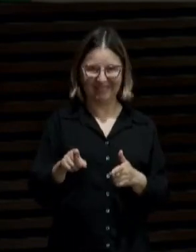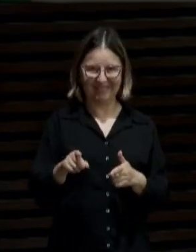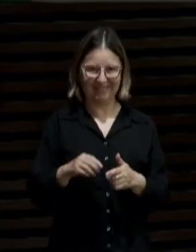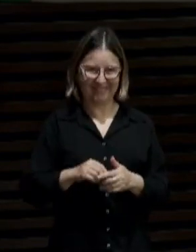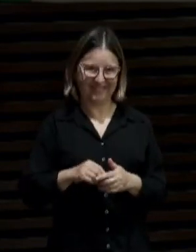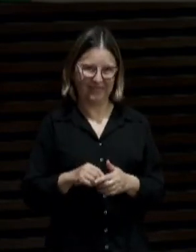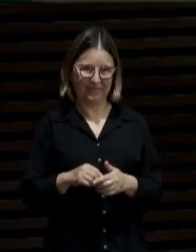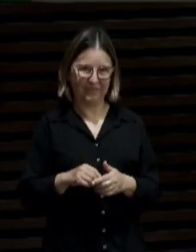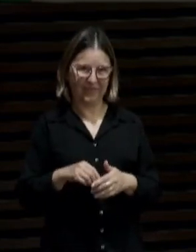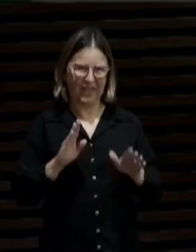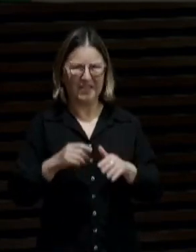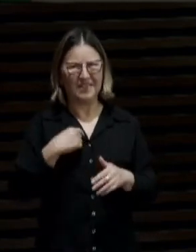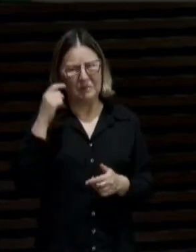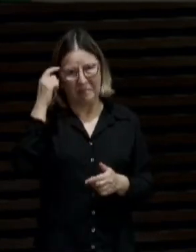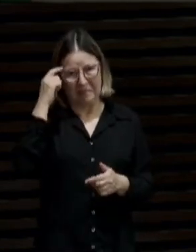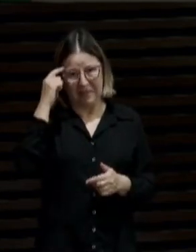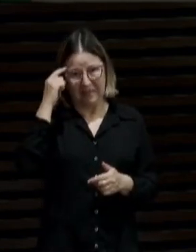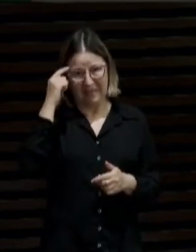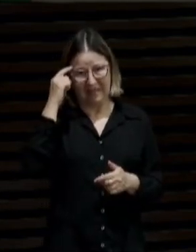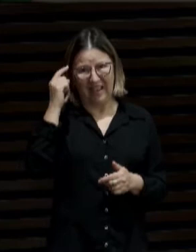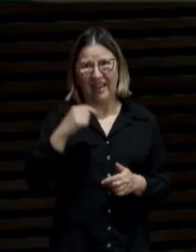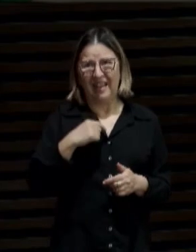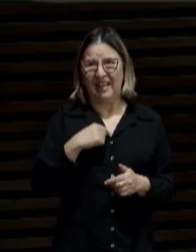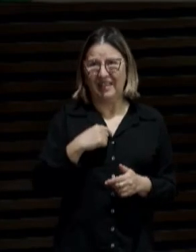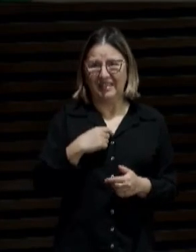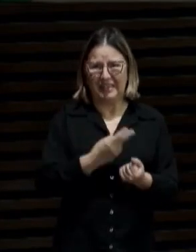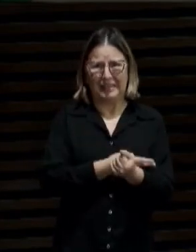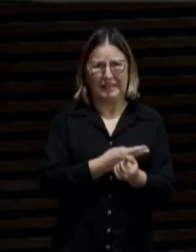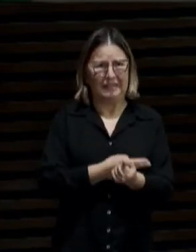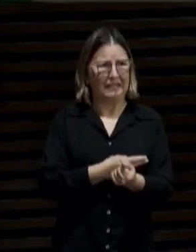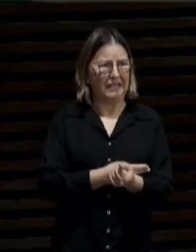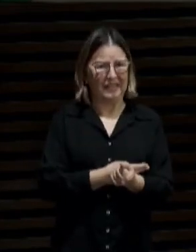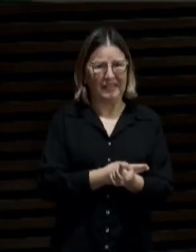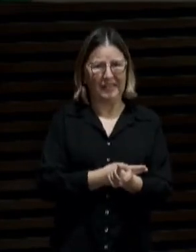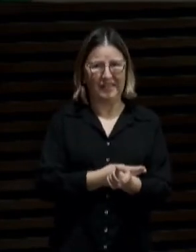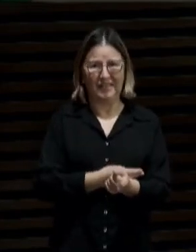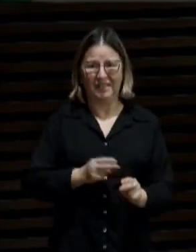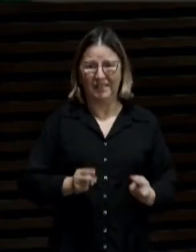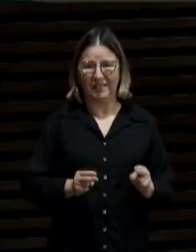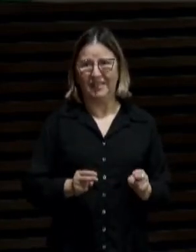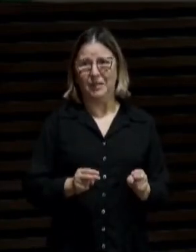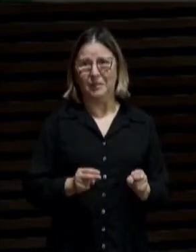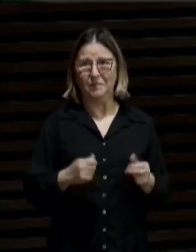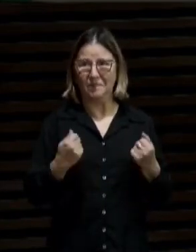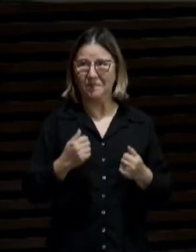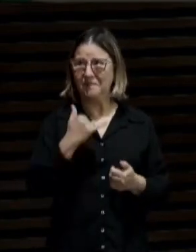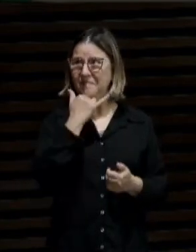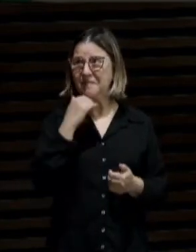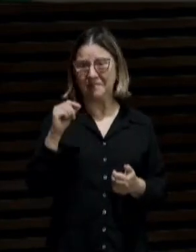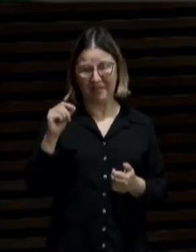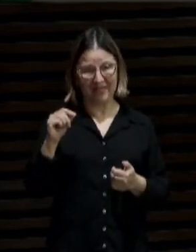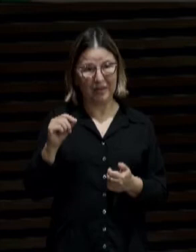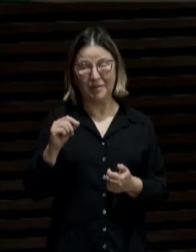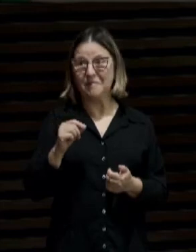Às vezes eu penso e falo assim, eu já errei demais, já pedi tanto perdão por essas coisas. Deus vai falar, chega. Tem uma hora que Deus vai